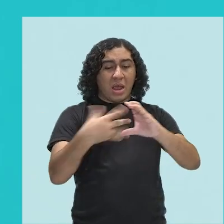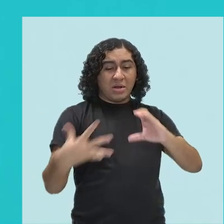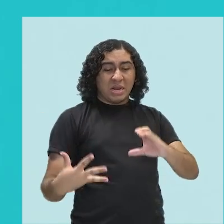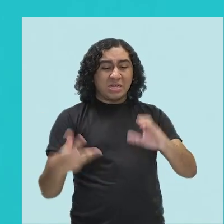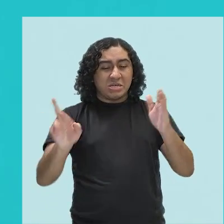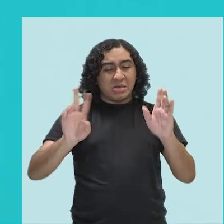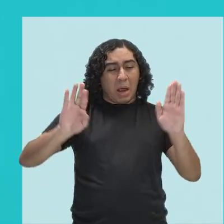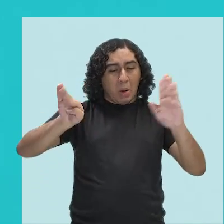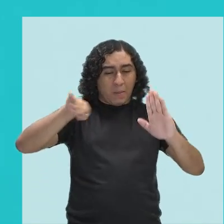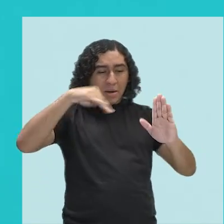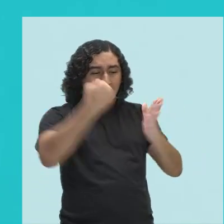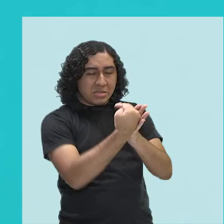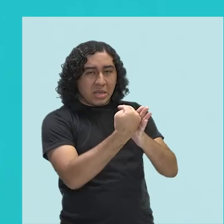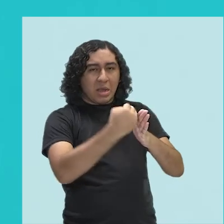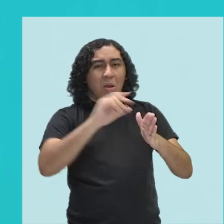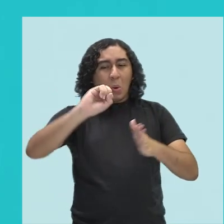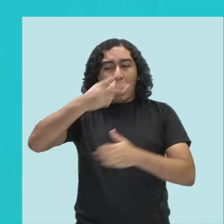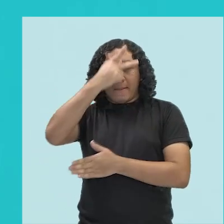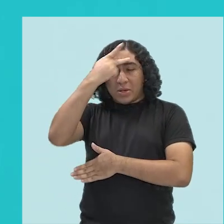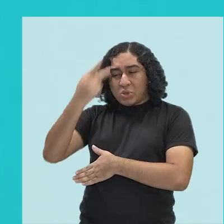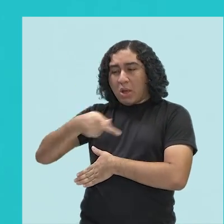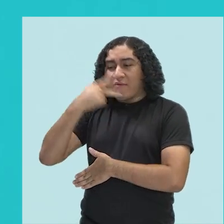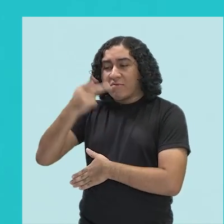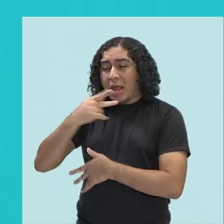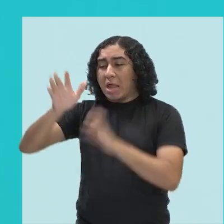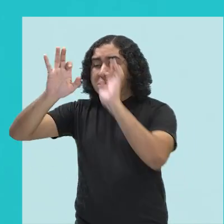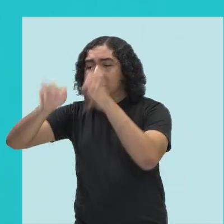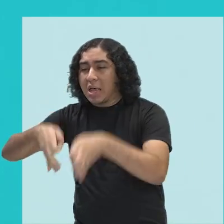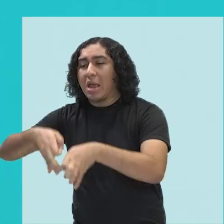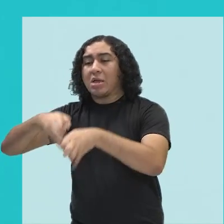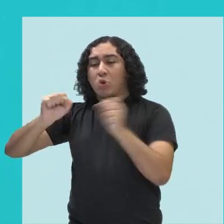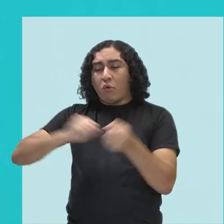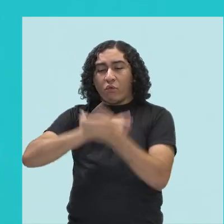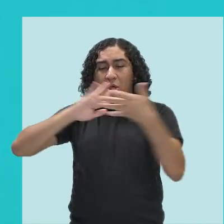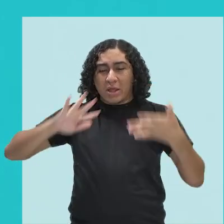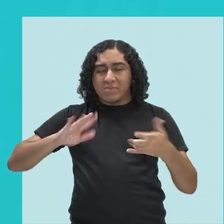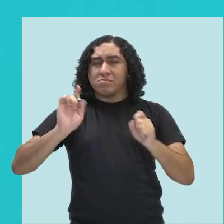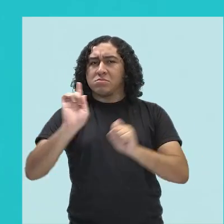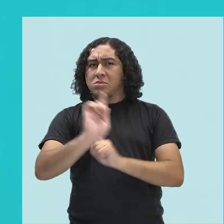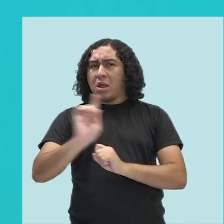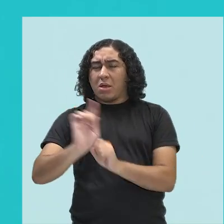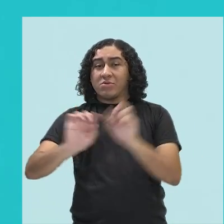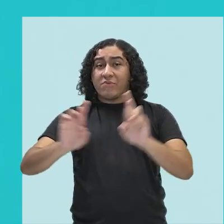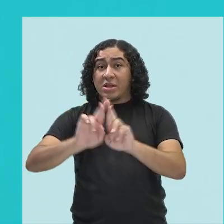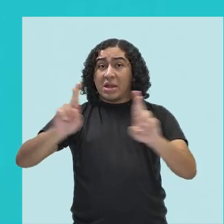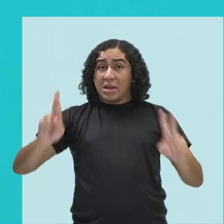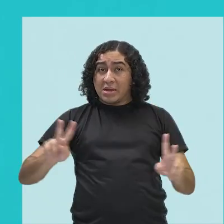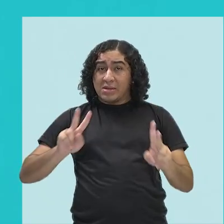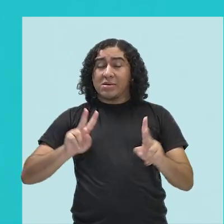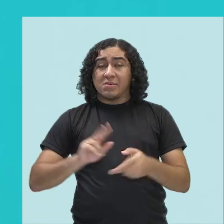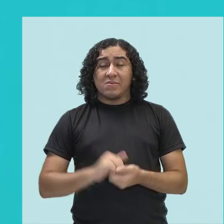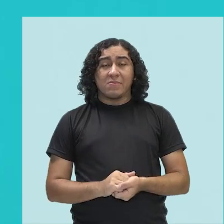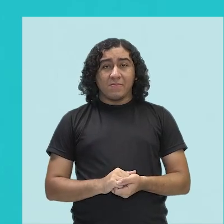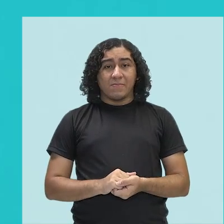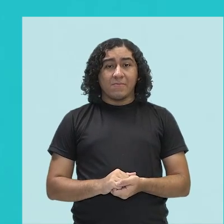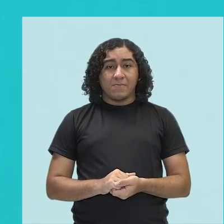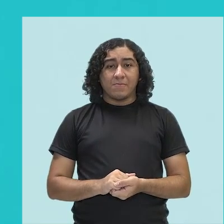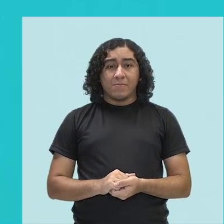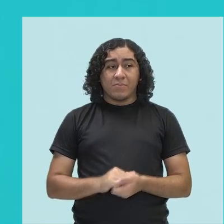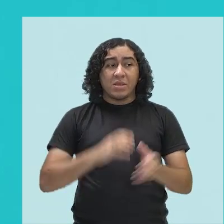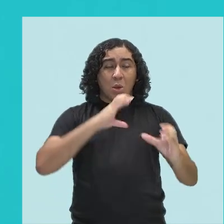Você não precisa deixar de ter o seu sotaque para ser fluente, para falar inglês, para se